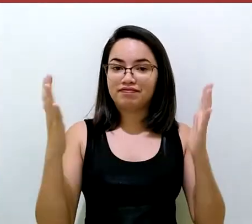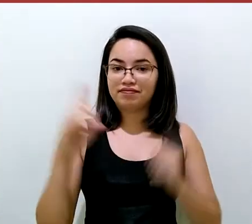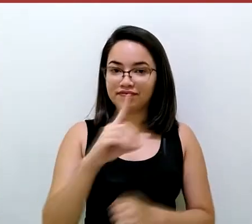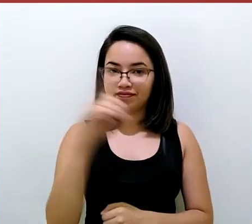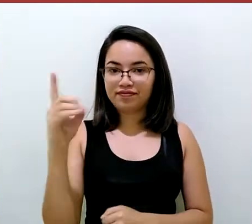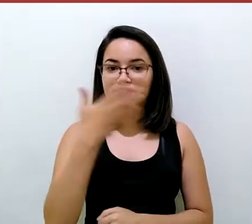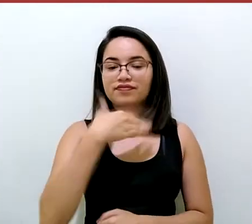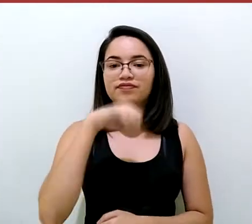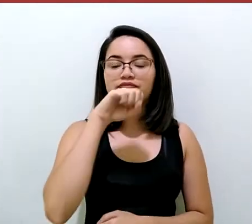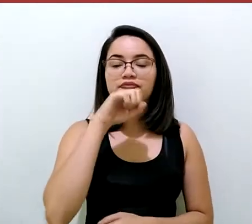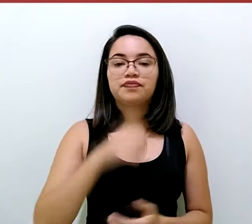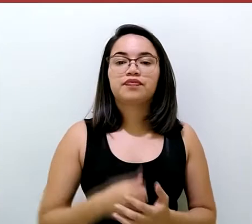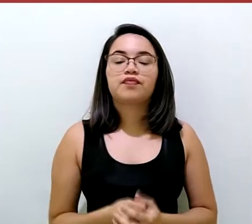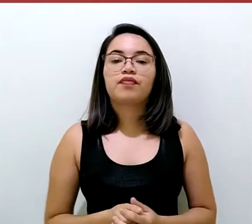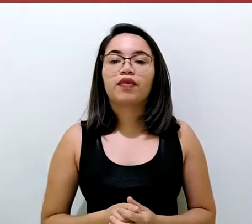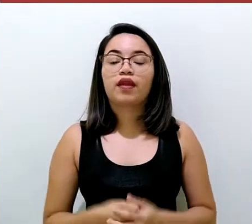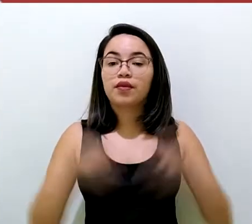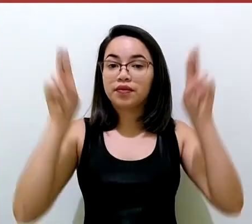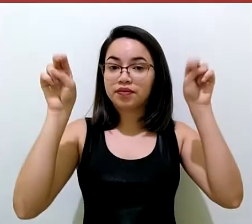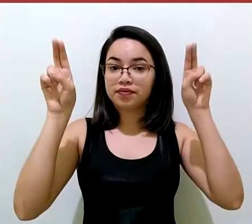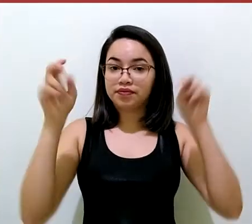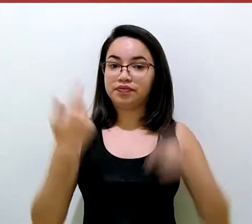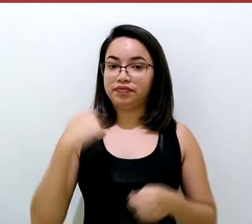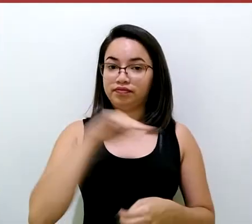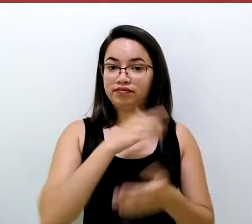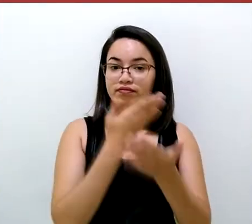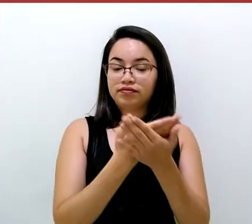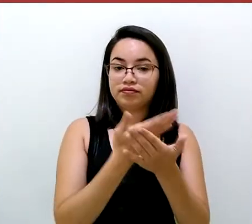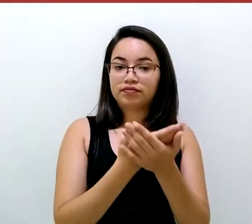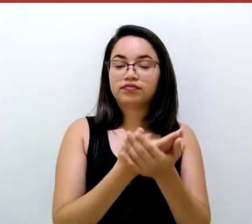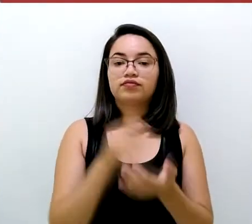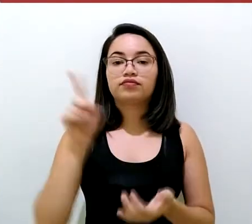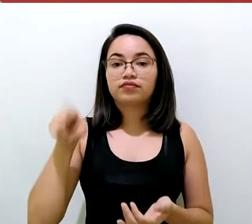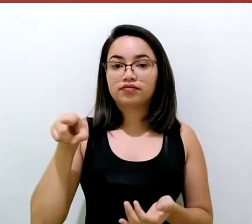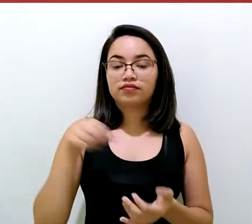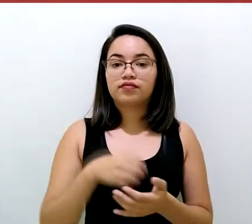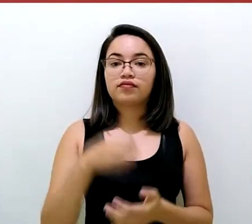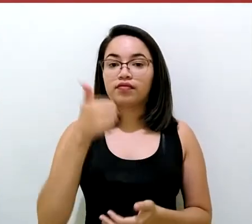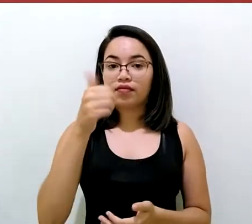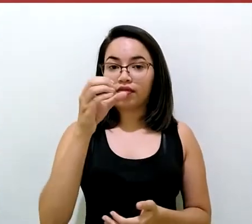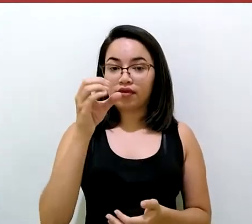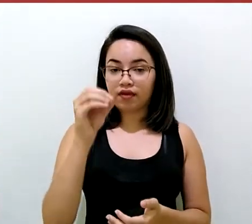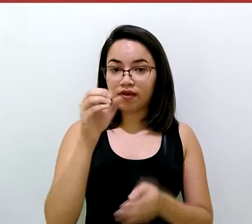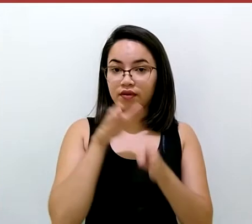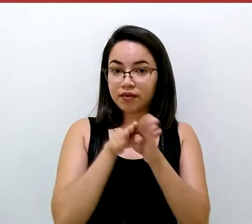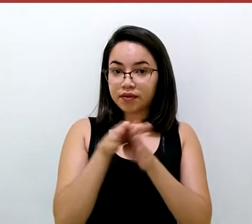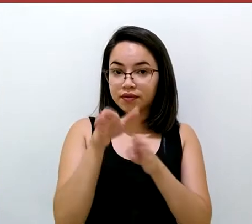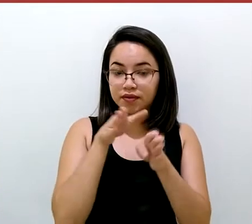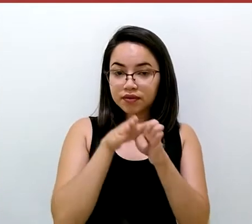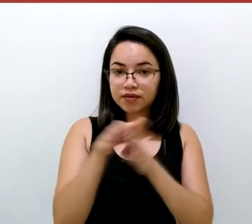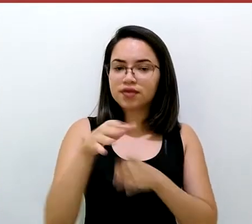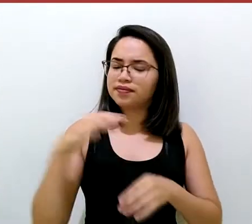comemora o Dia dos Pais. E o tema da nossa reflexão é 10